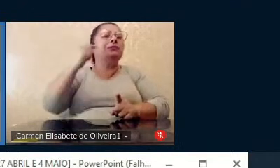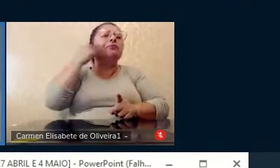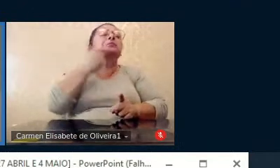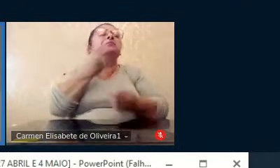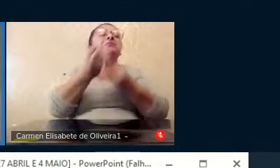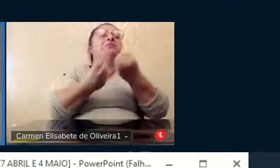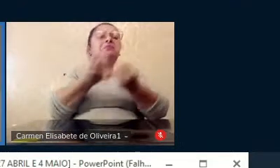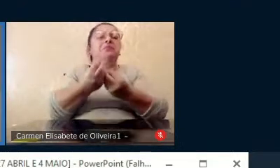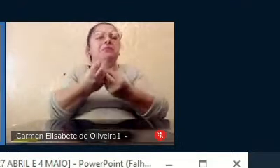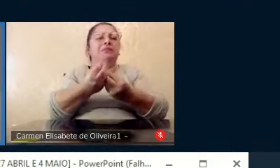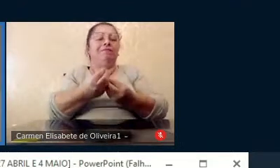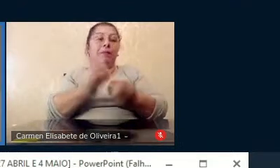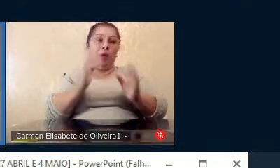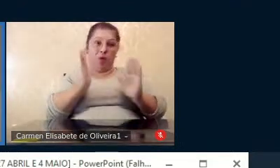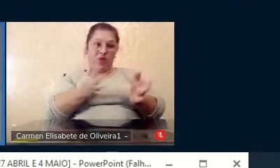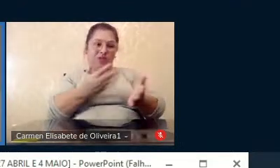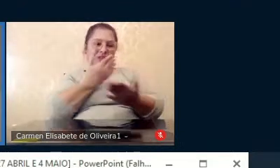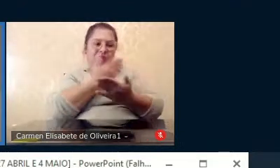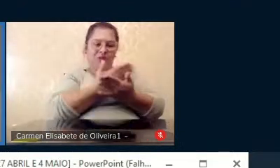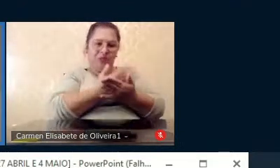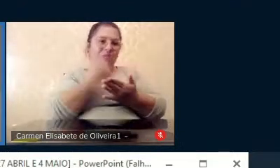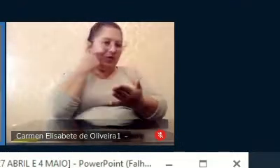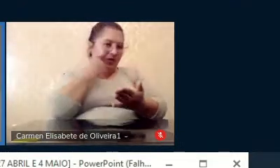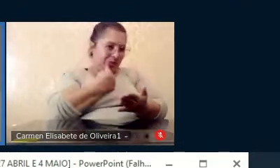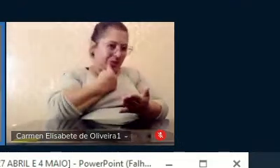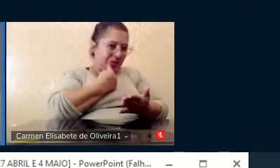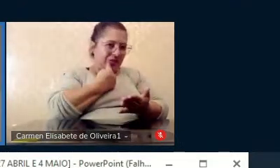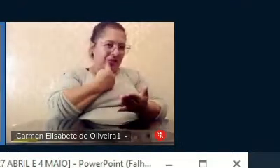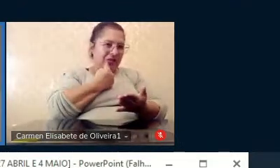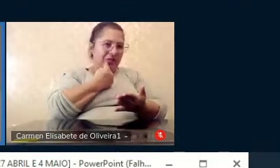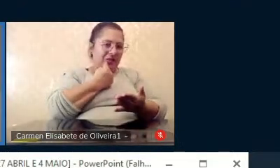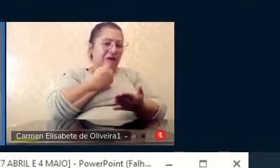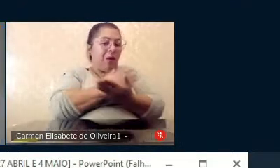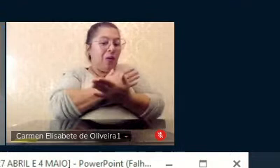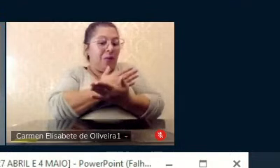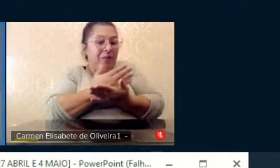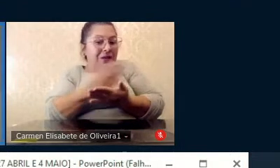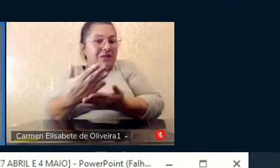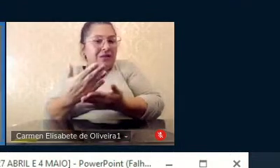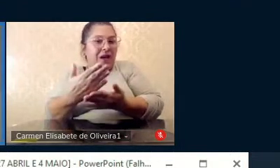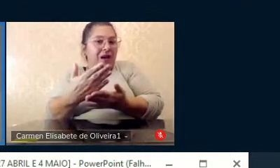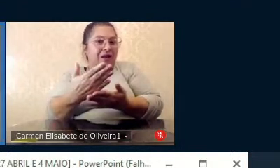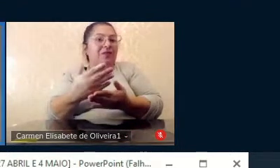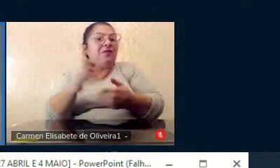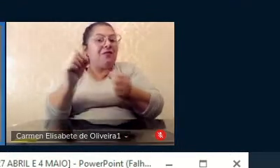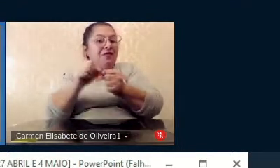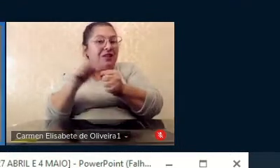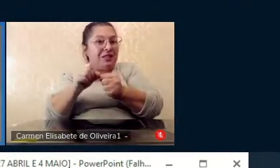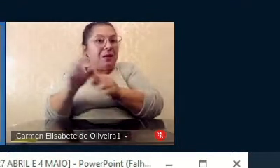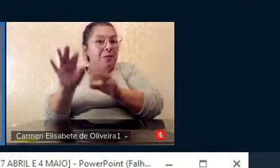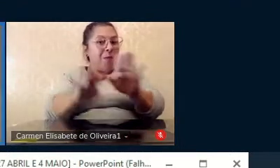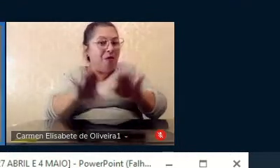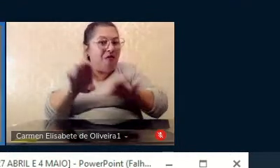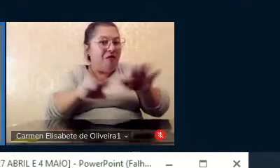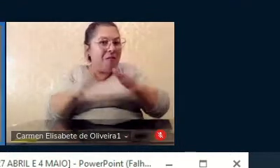Os estudos surdos, que foram os que começaram a fazer os movimentos, né,